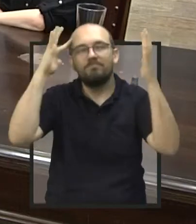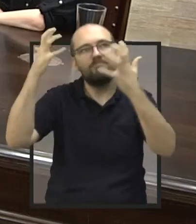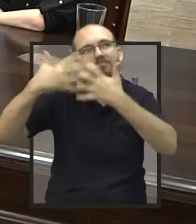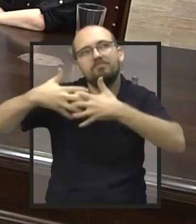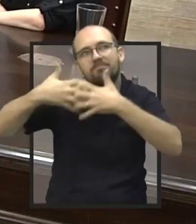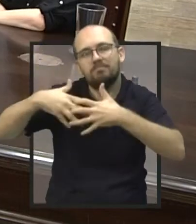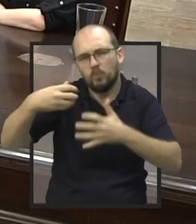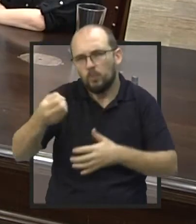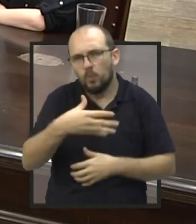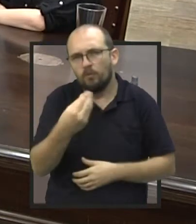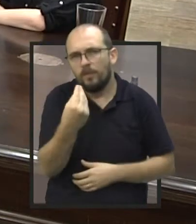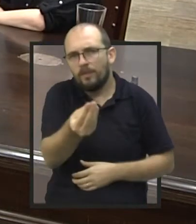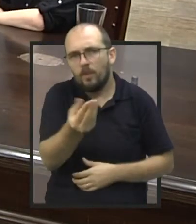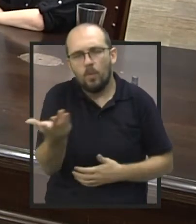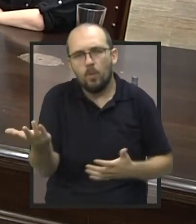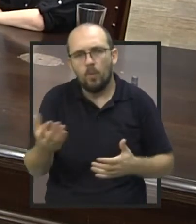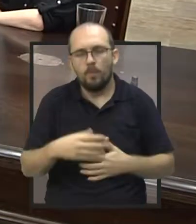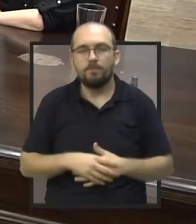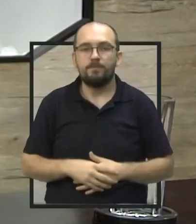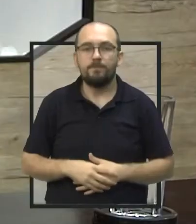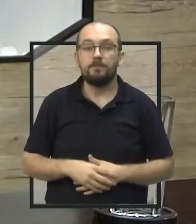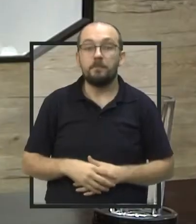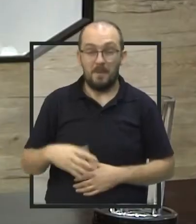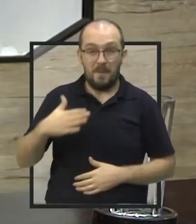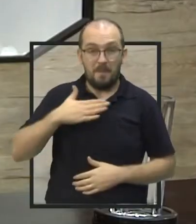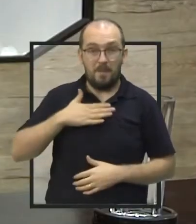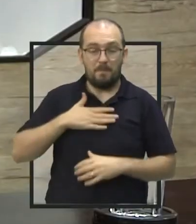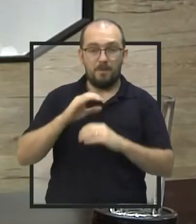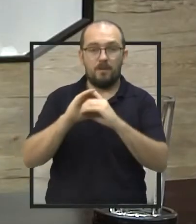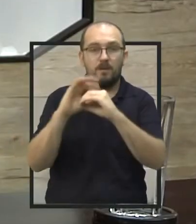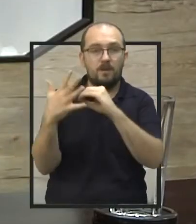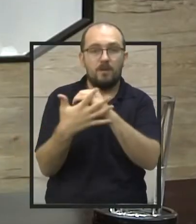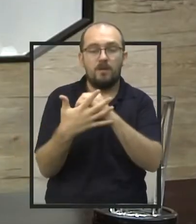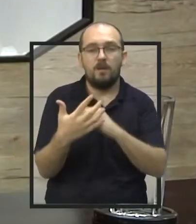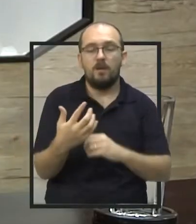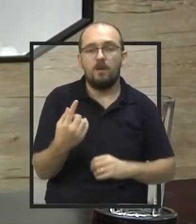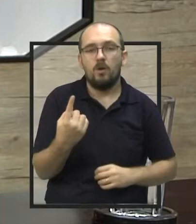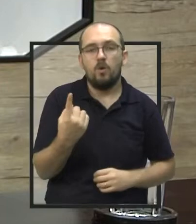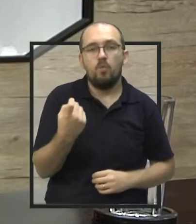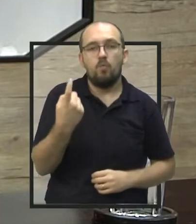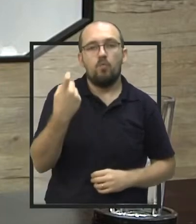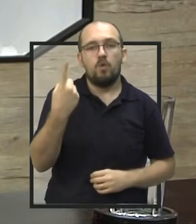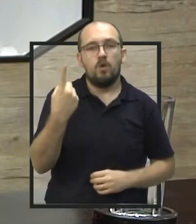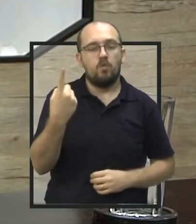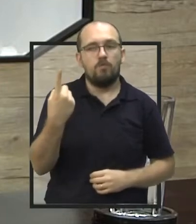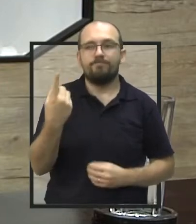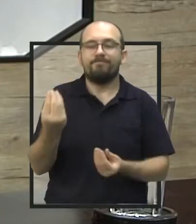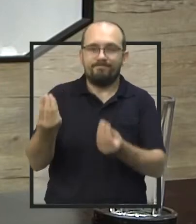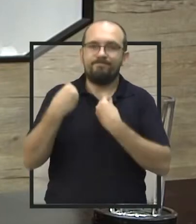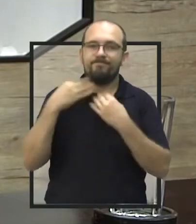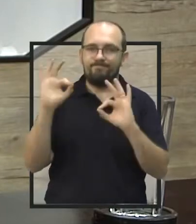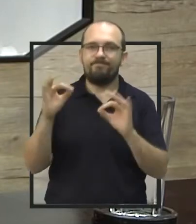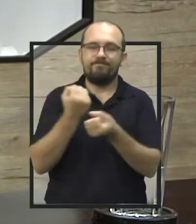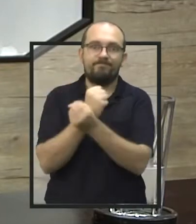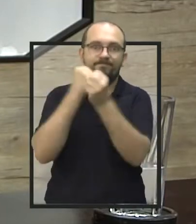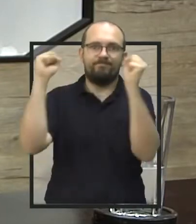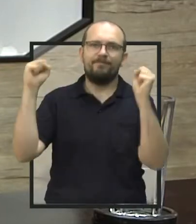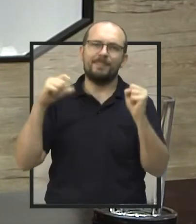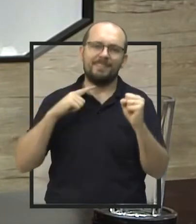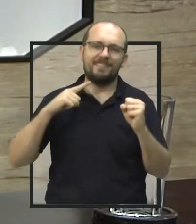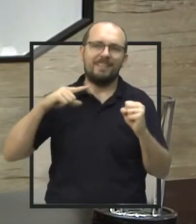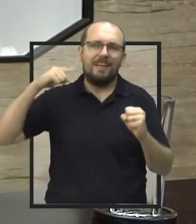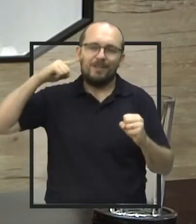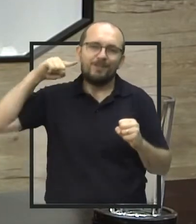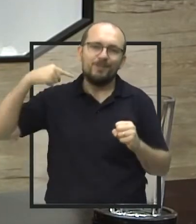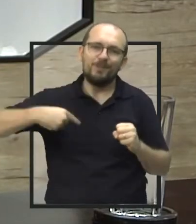das pessoas, empatia, né? São vários temas que eu acho que devem ter passado pela cabeça de todo mundo